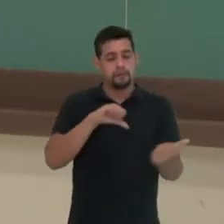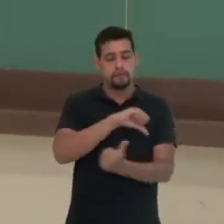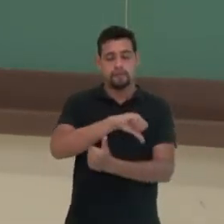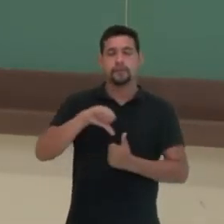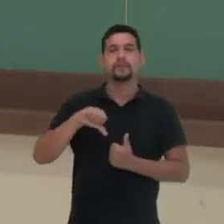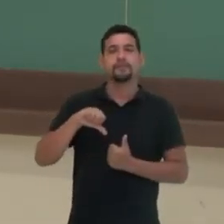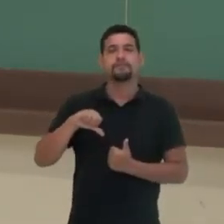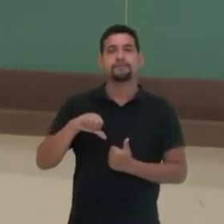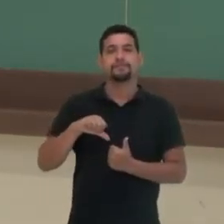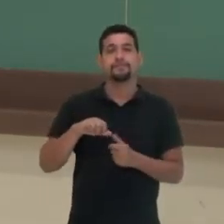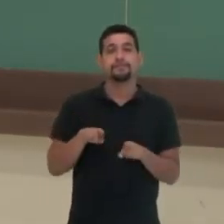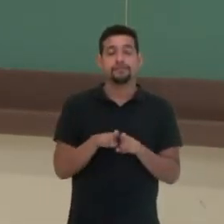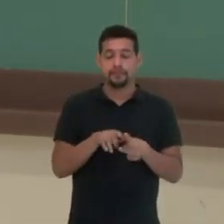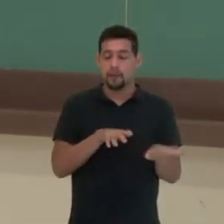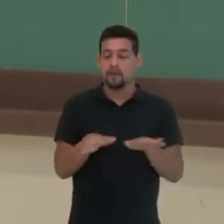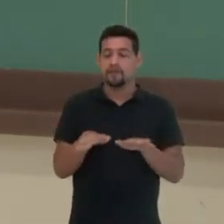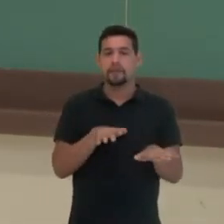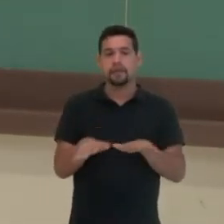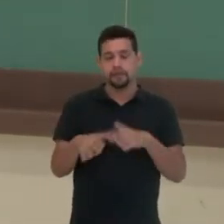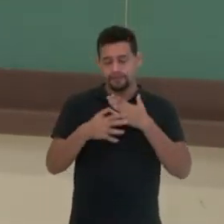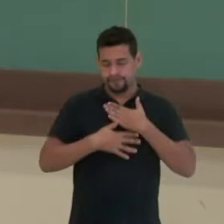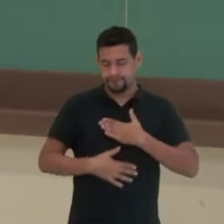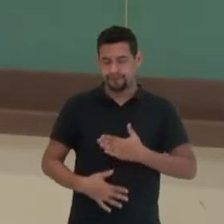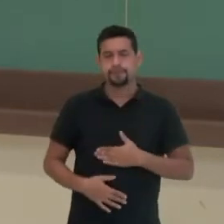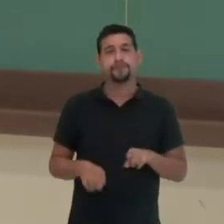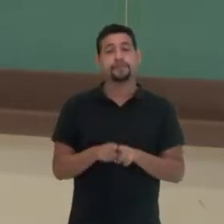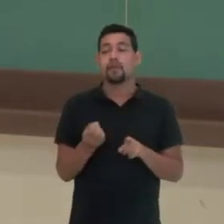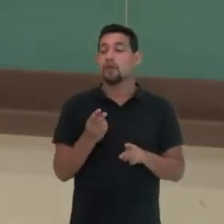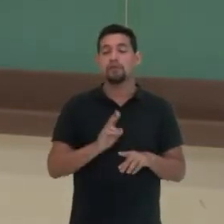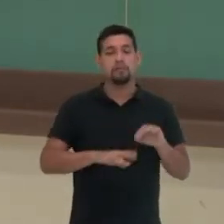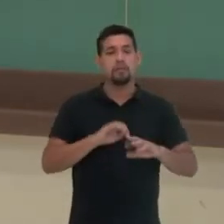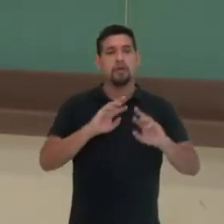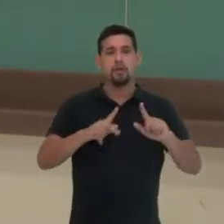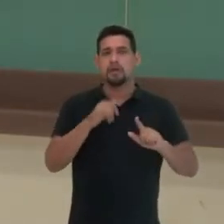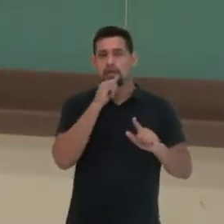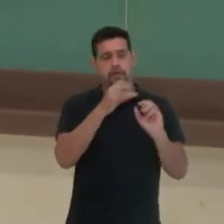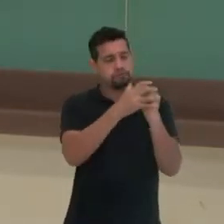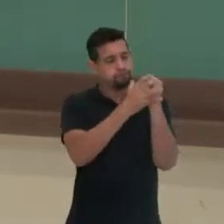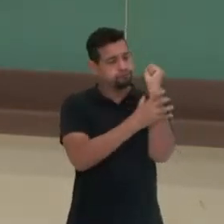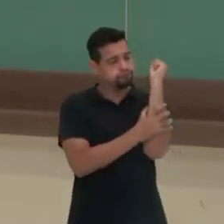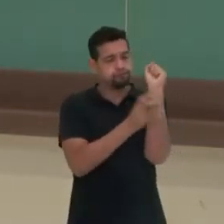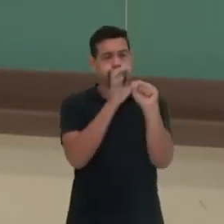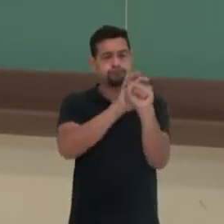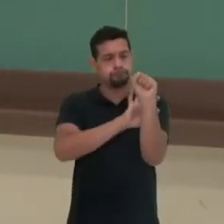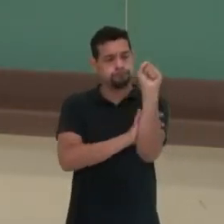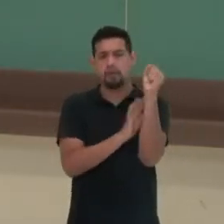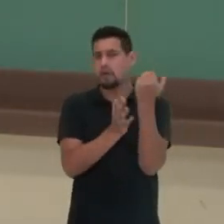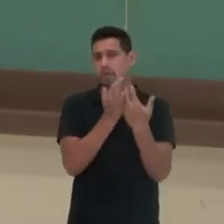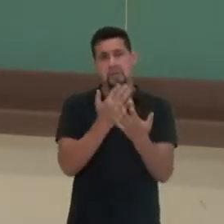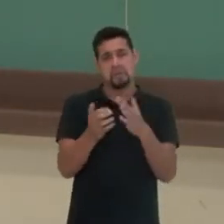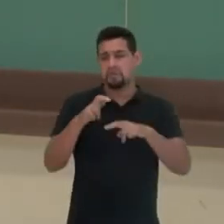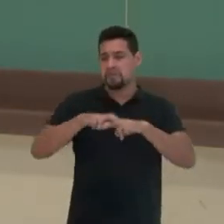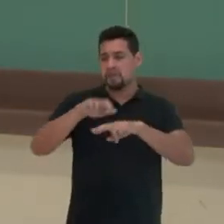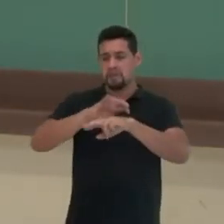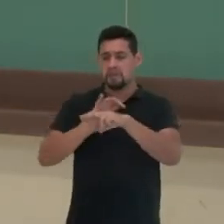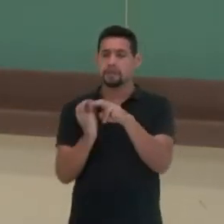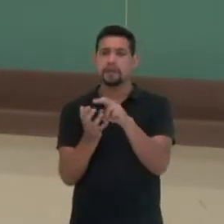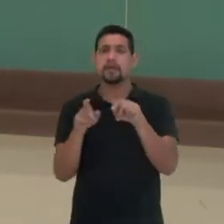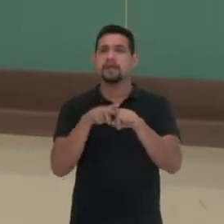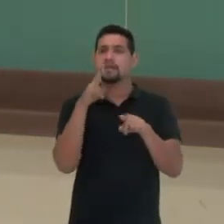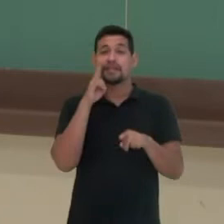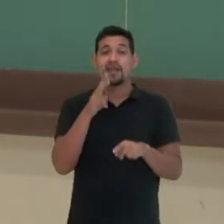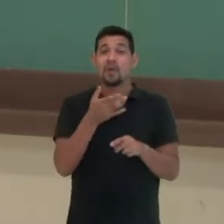modifica, né, o movimento de um corpo ou de um objeto. Confere aqui comigo, vem observar essa imagem aqui. A gente está vendo um garotinho